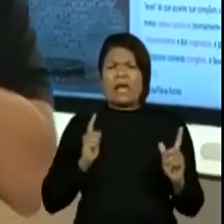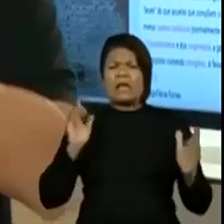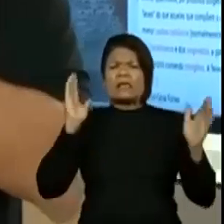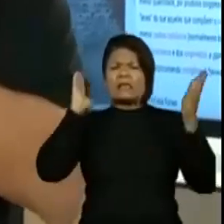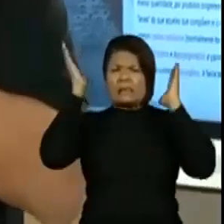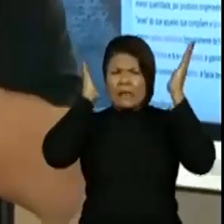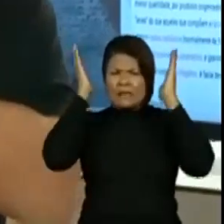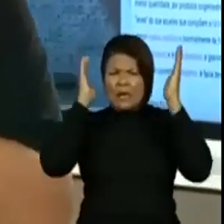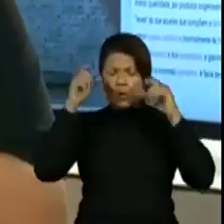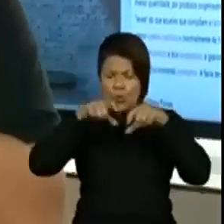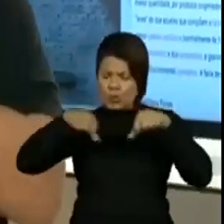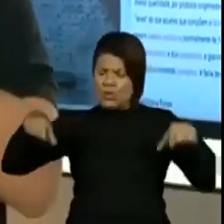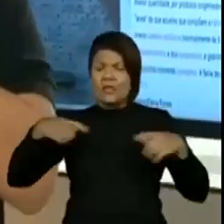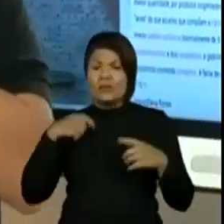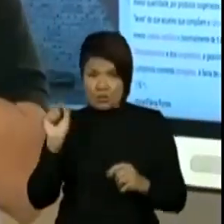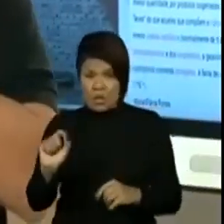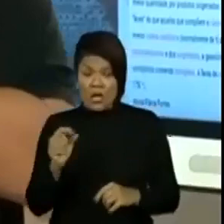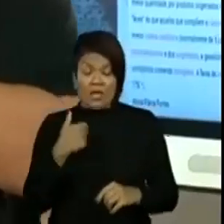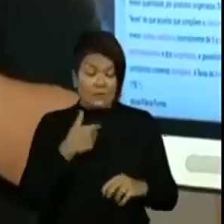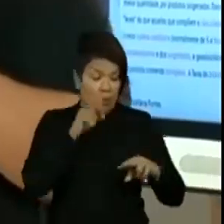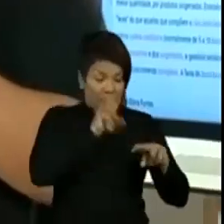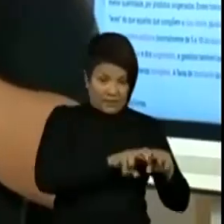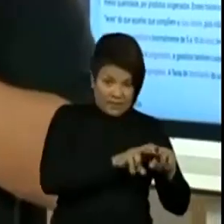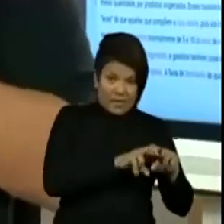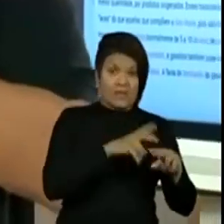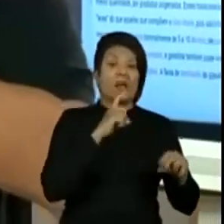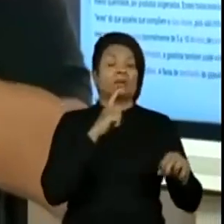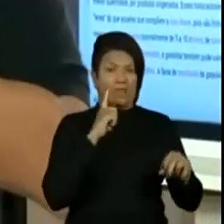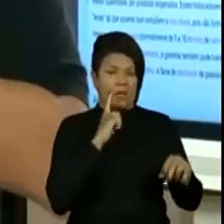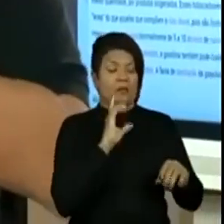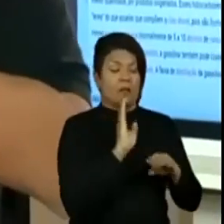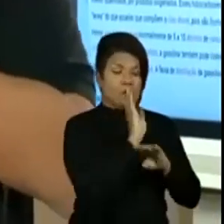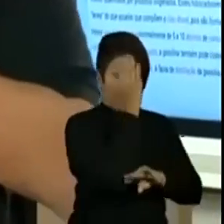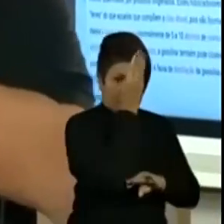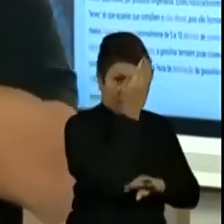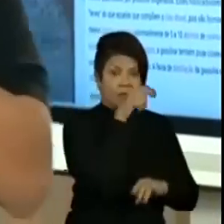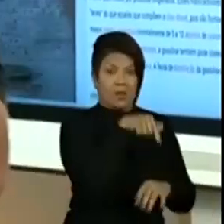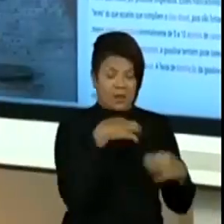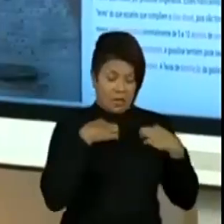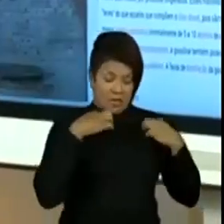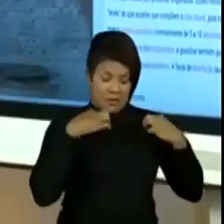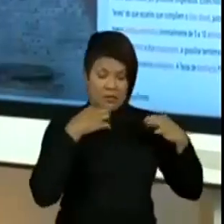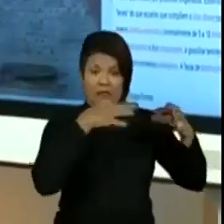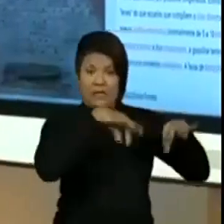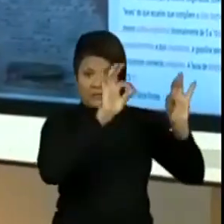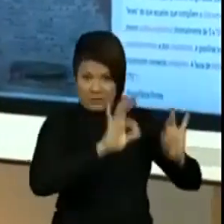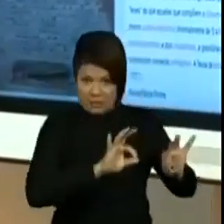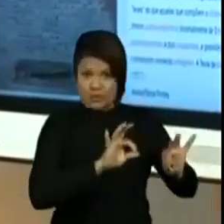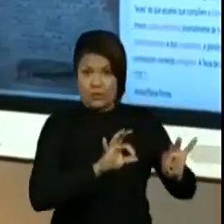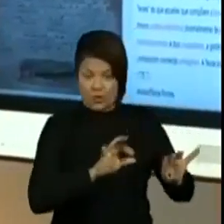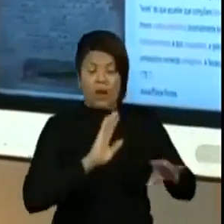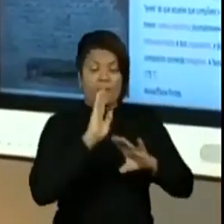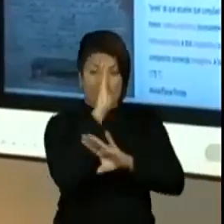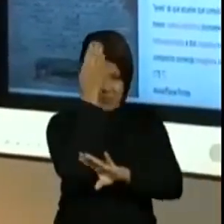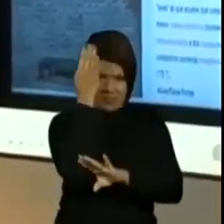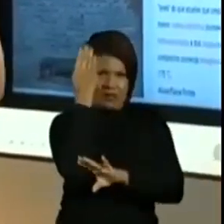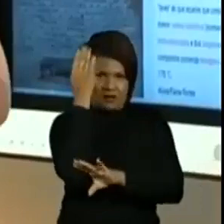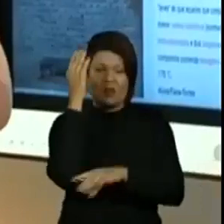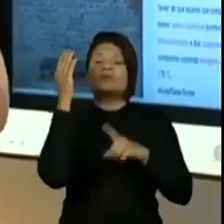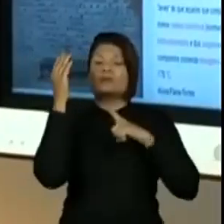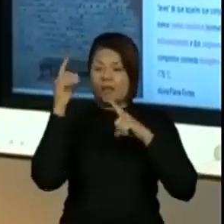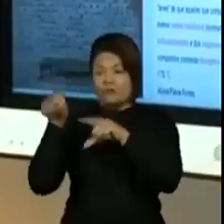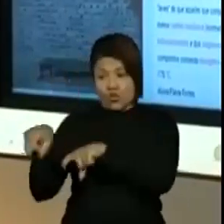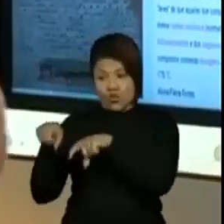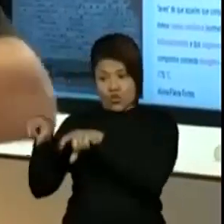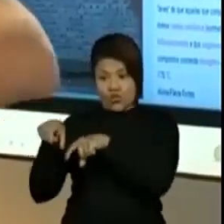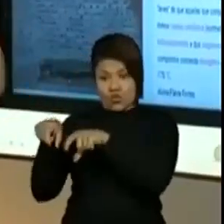a cadeira vem do tecido e da madeira, perfeito? A madeira provavelmente extraída de um espaço